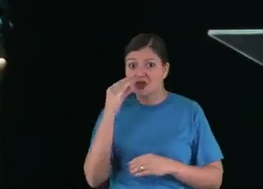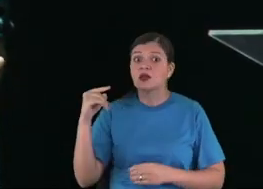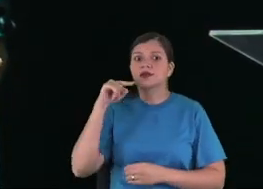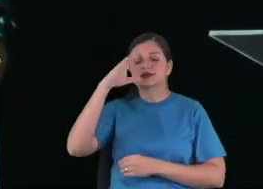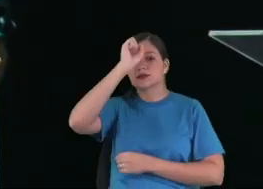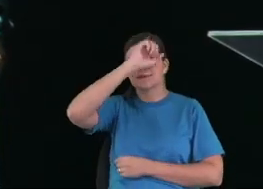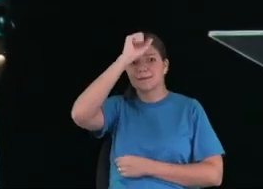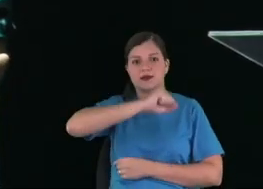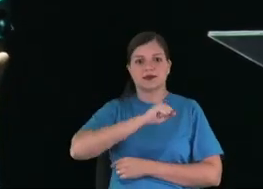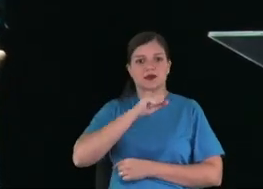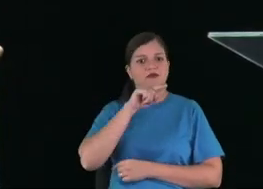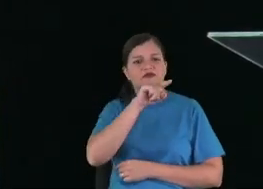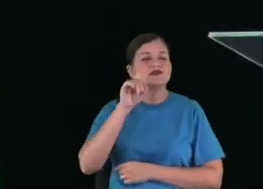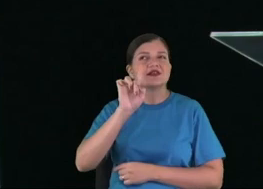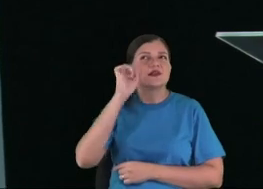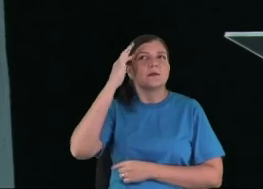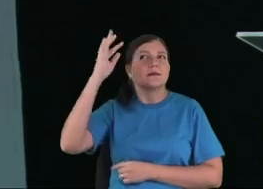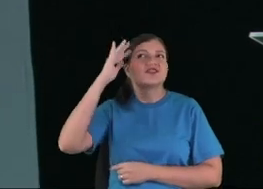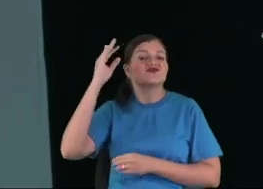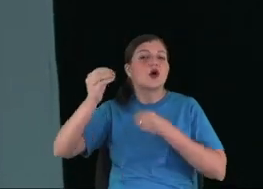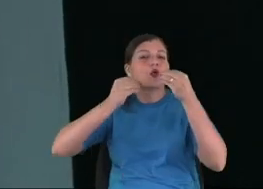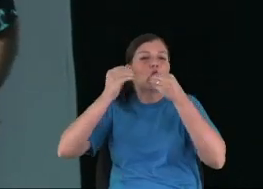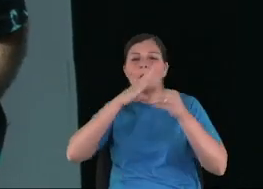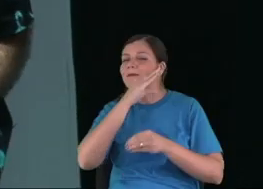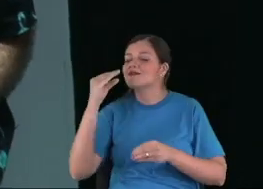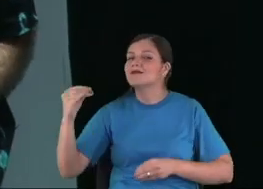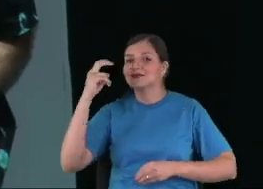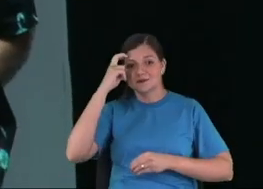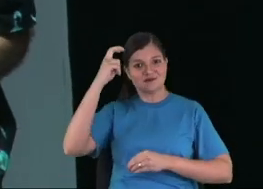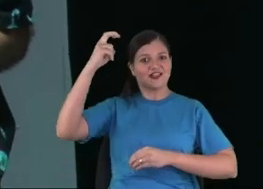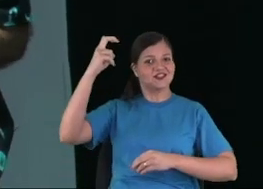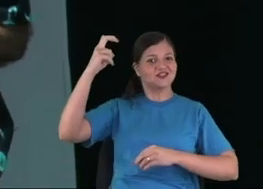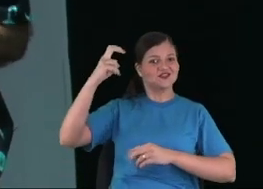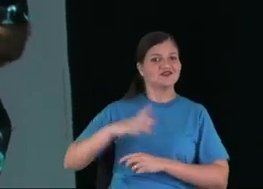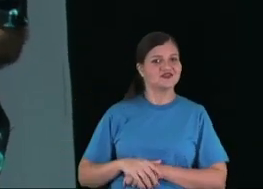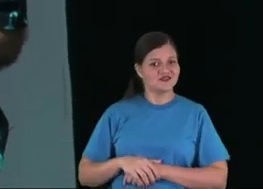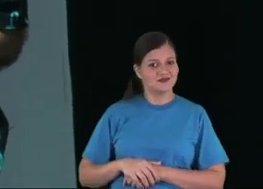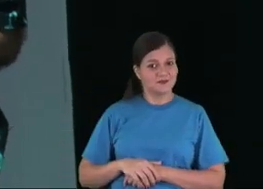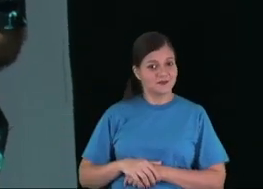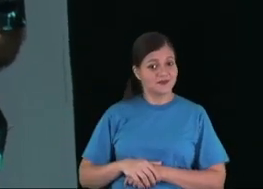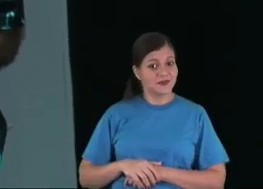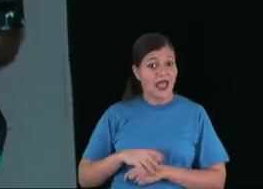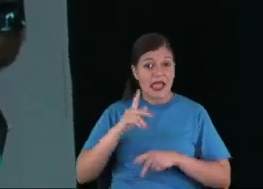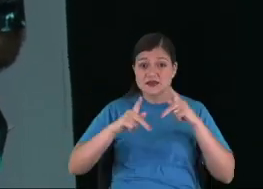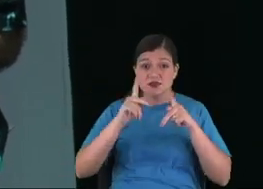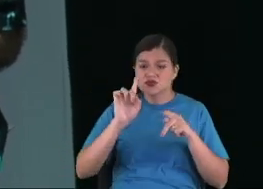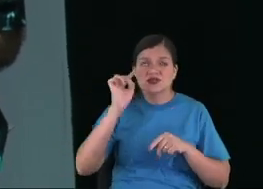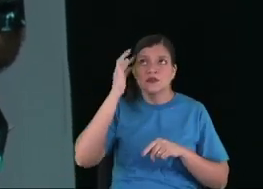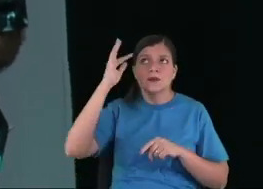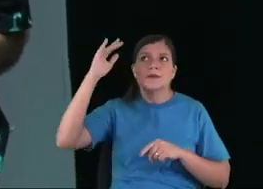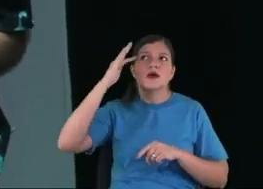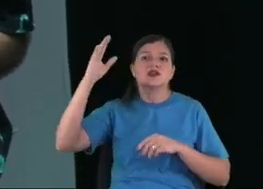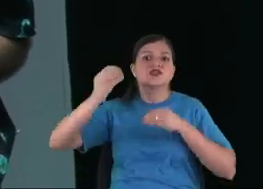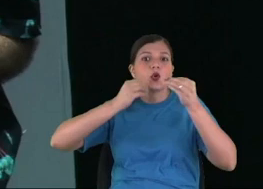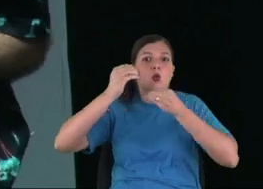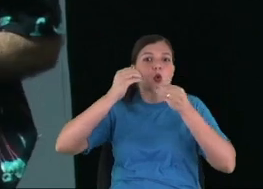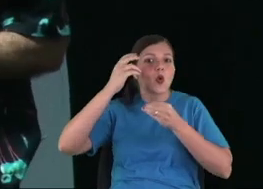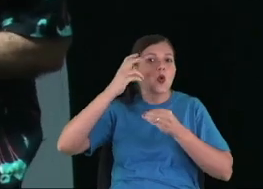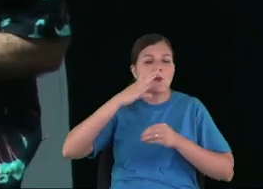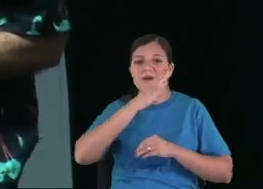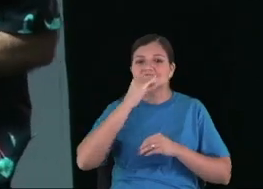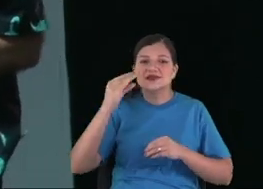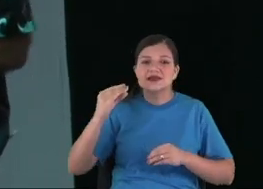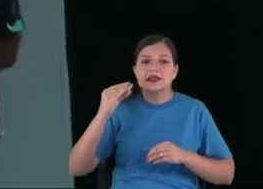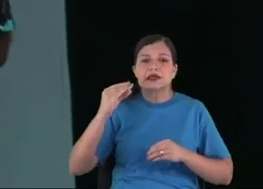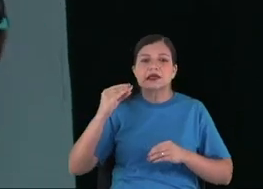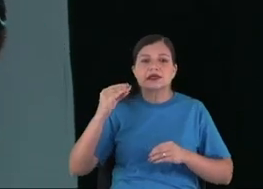aprendem. Você não imagina como crianças são inteligentes. Muitas pessoas não imaginam, elas